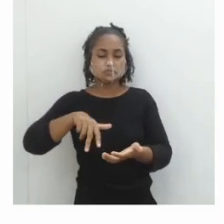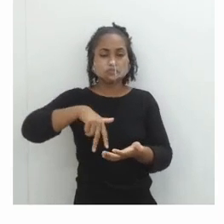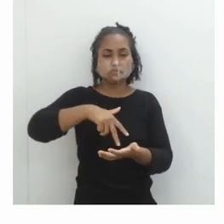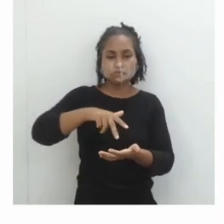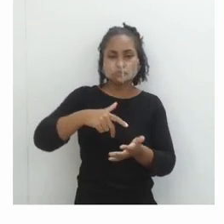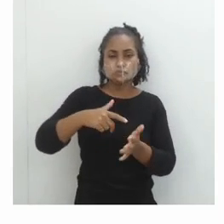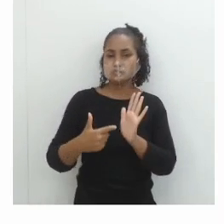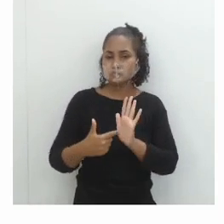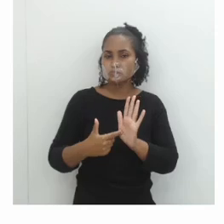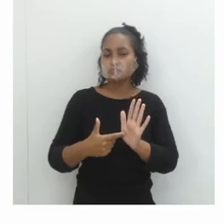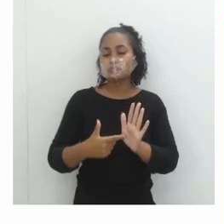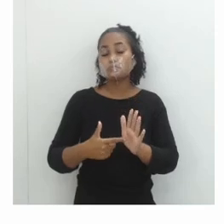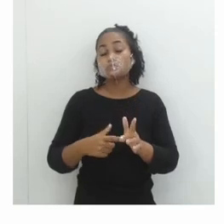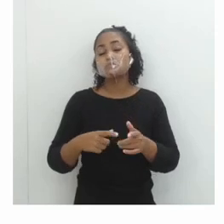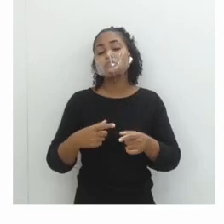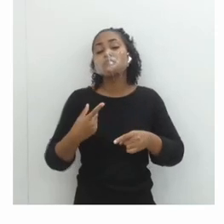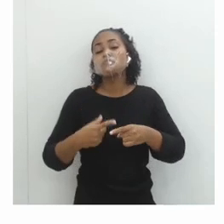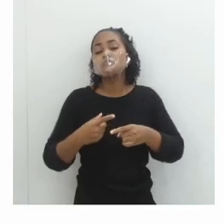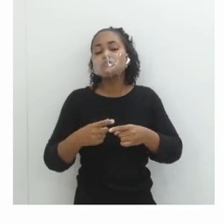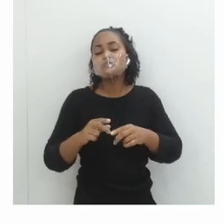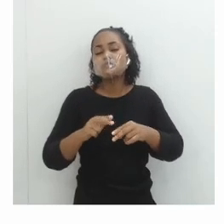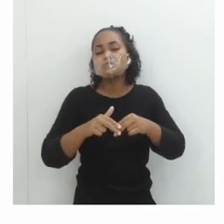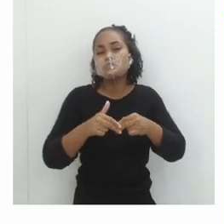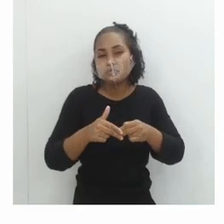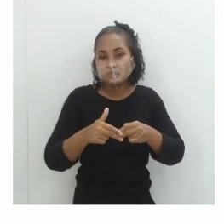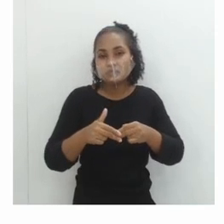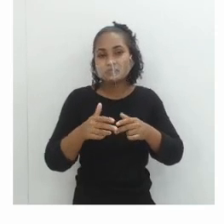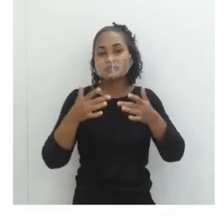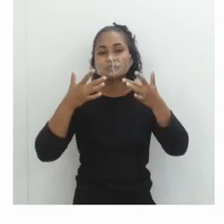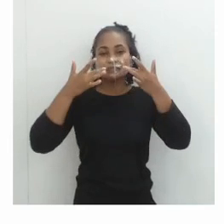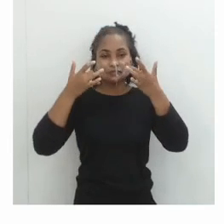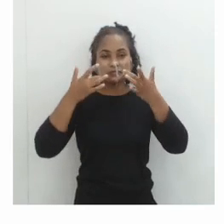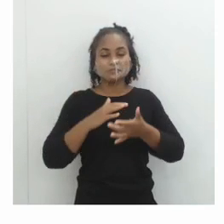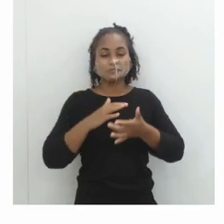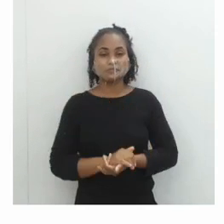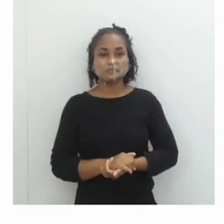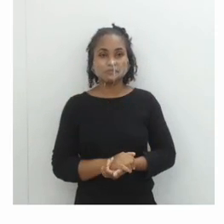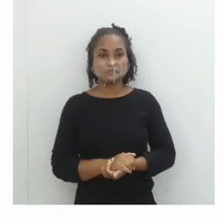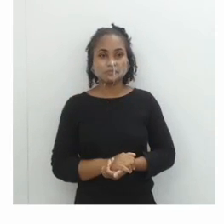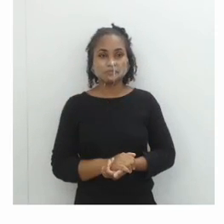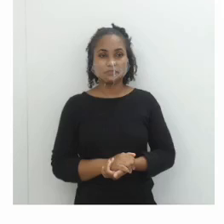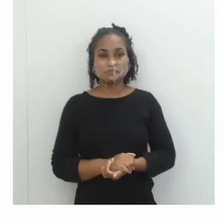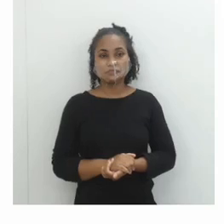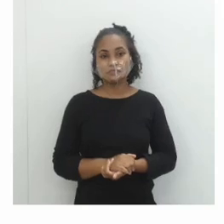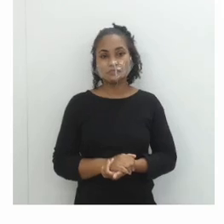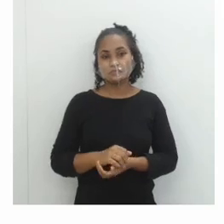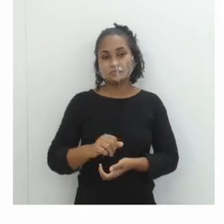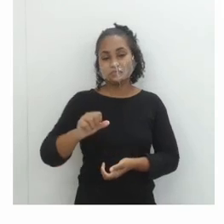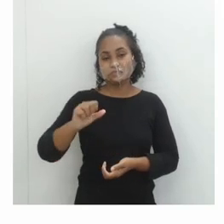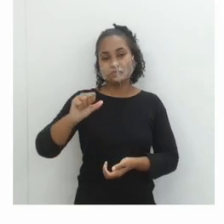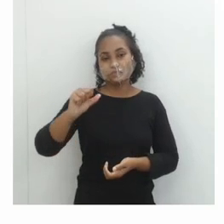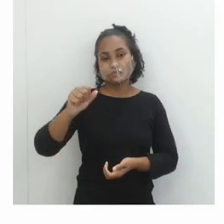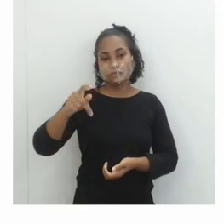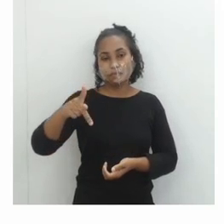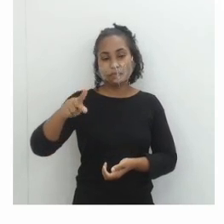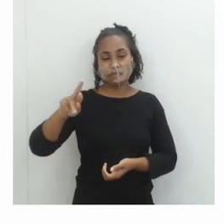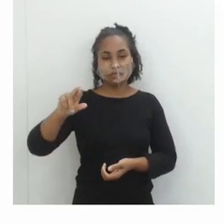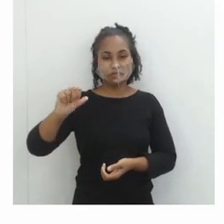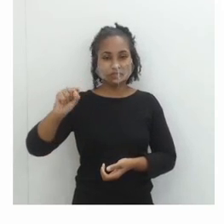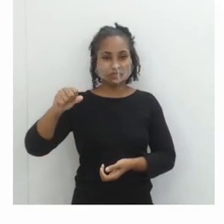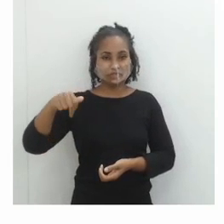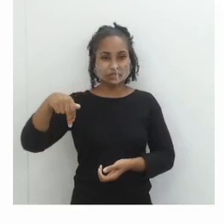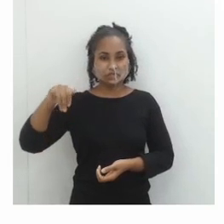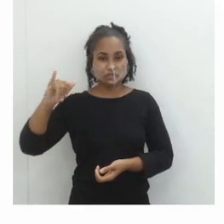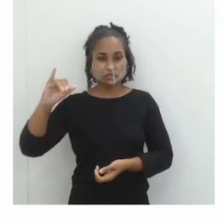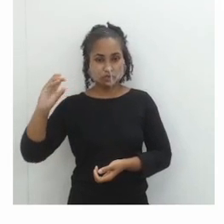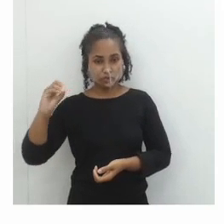quem se apresentava e para quem estava fazendo aquela peça. Temos o proscênio. O proscênio é como se fosse